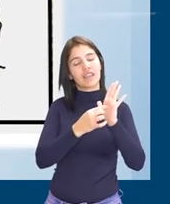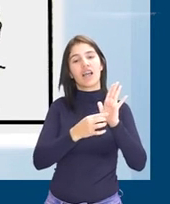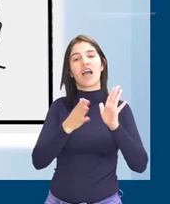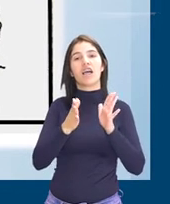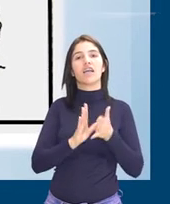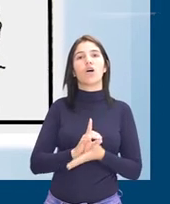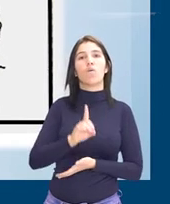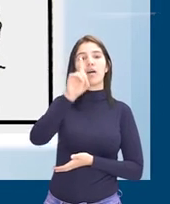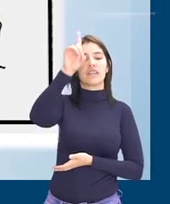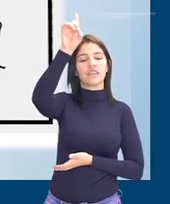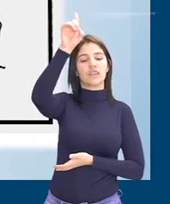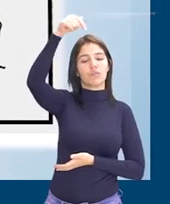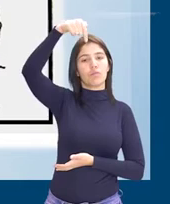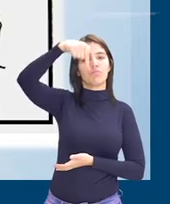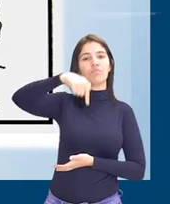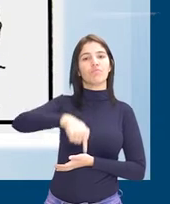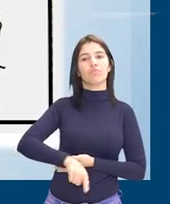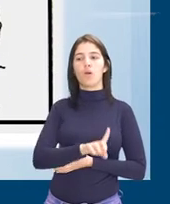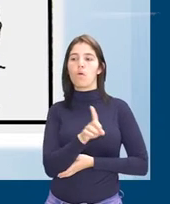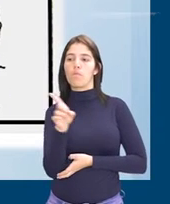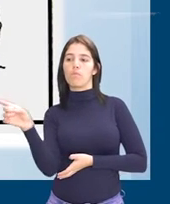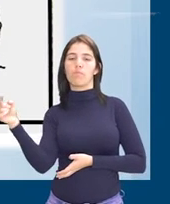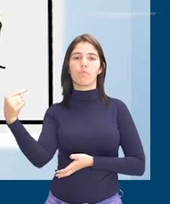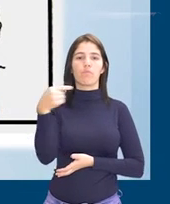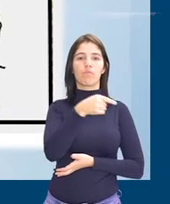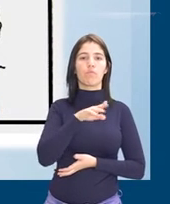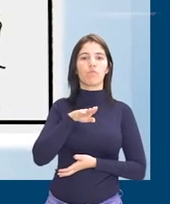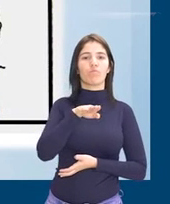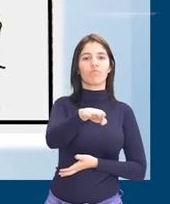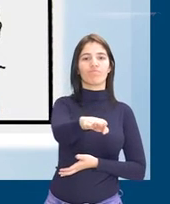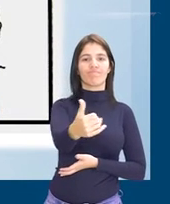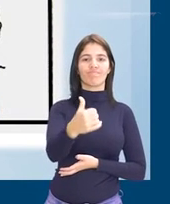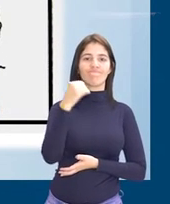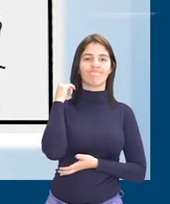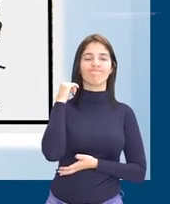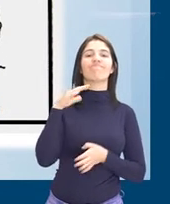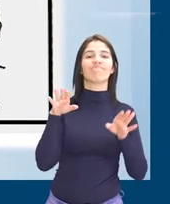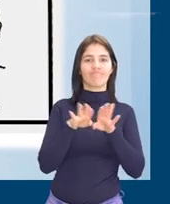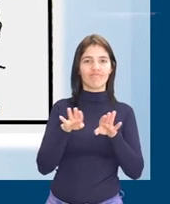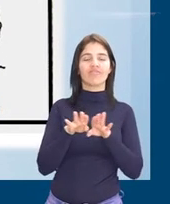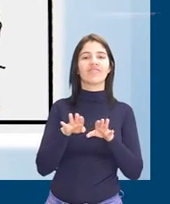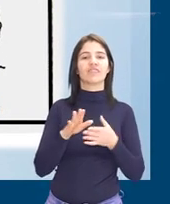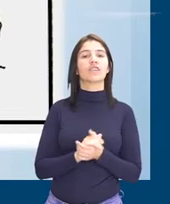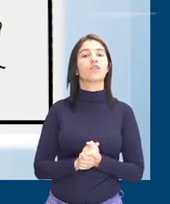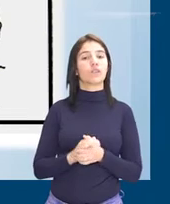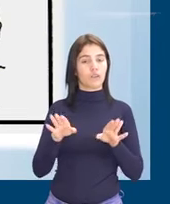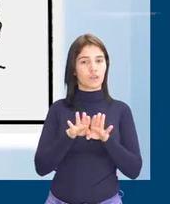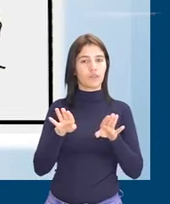Libras, para cima, para baixo, para um lado, para a frente. Também pode ocorrer a mudança